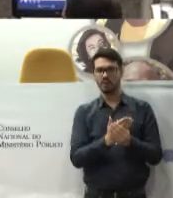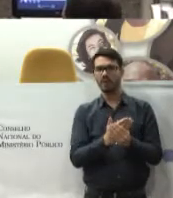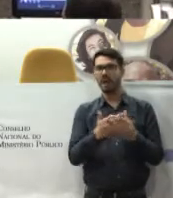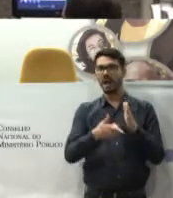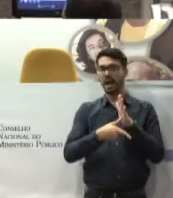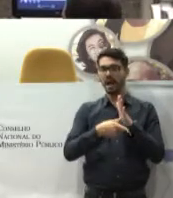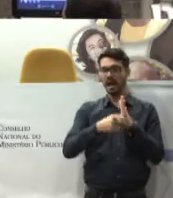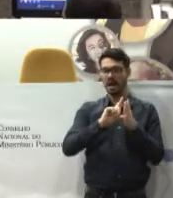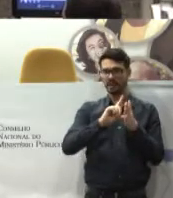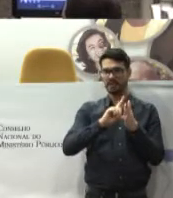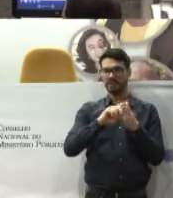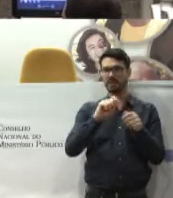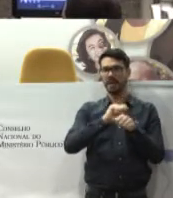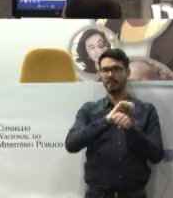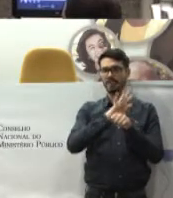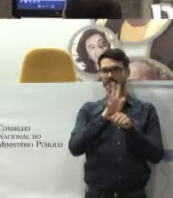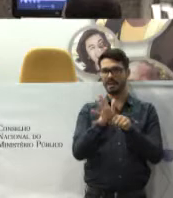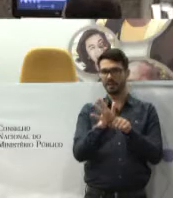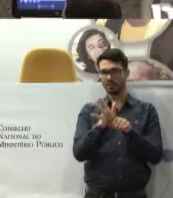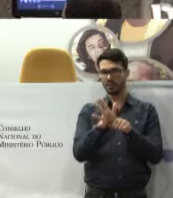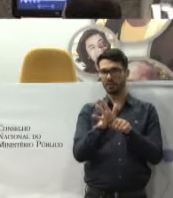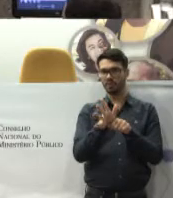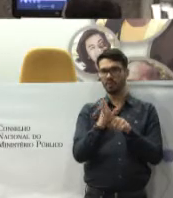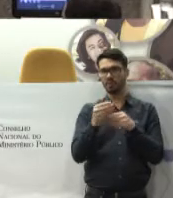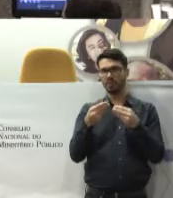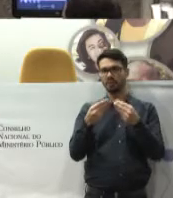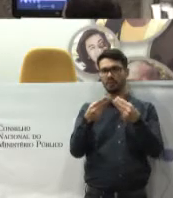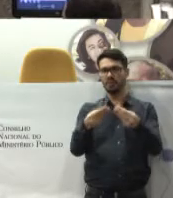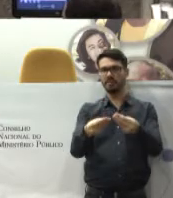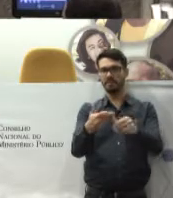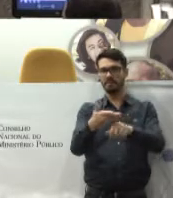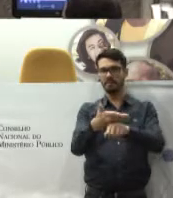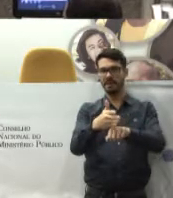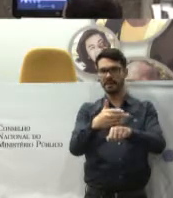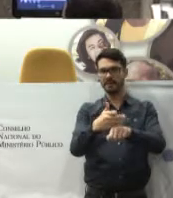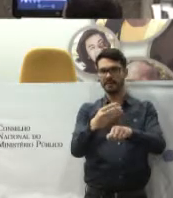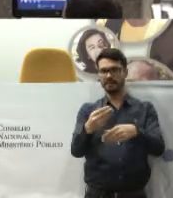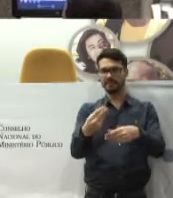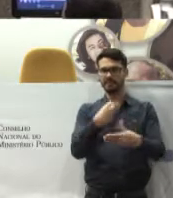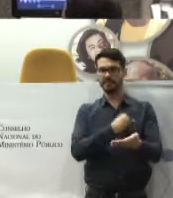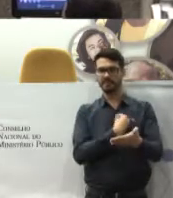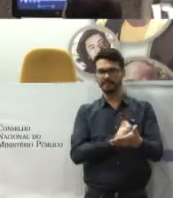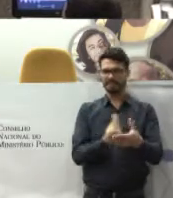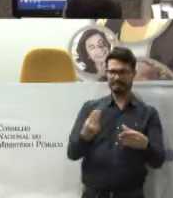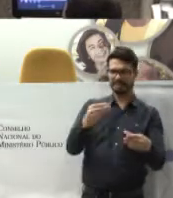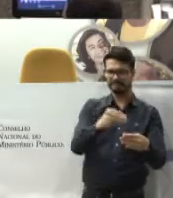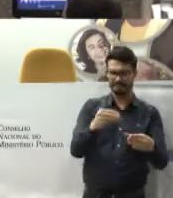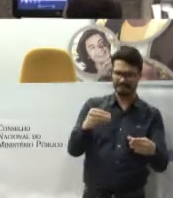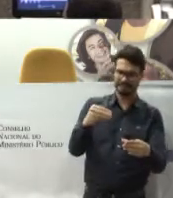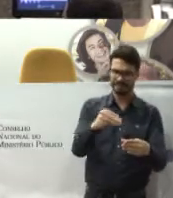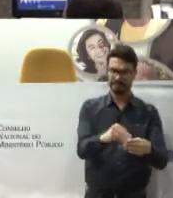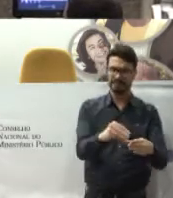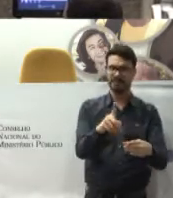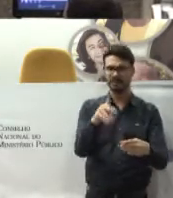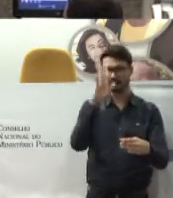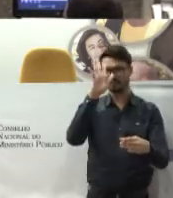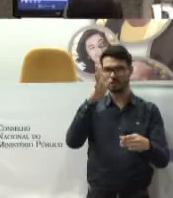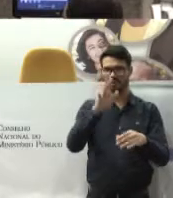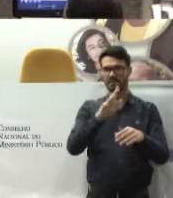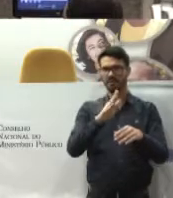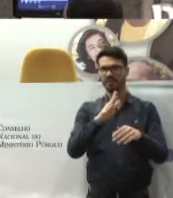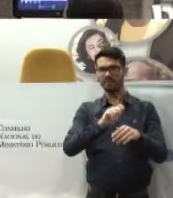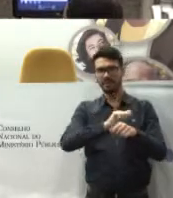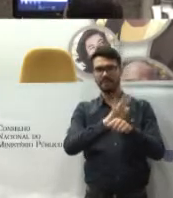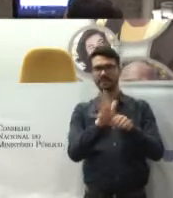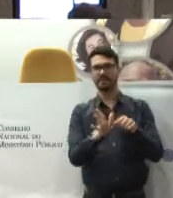a técnica abstratamente e depois fazer a vida caber dentro daquilo que a gente imaginou, a